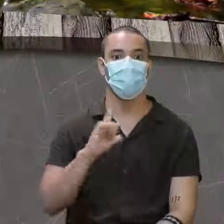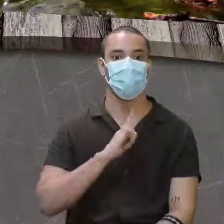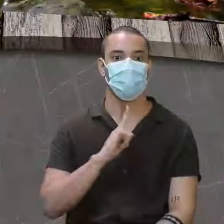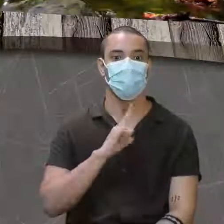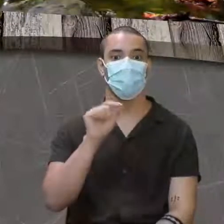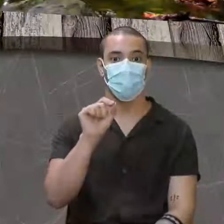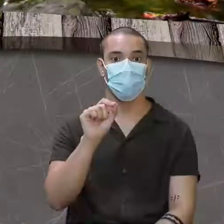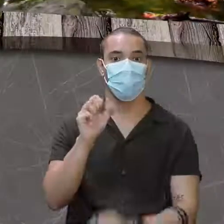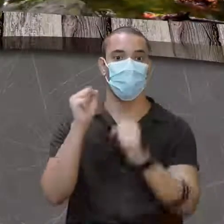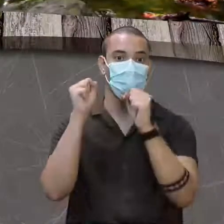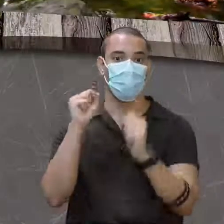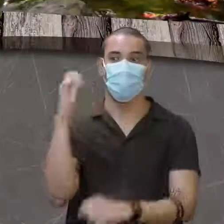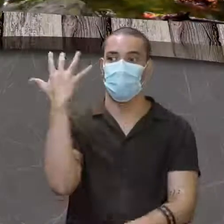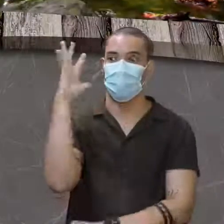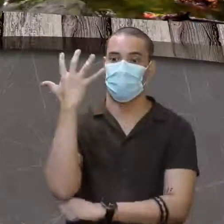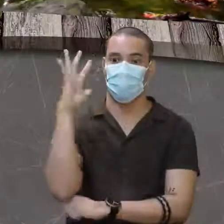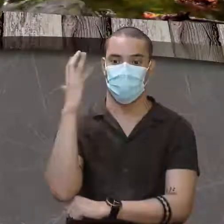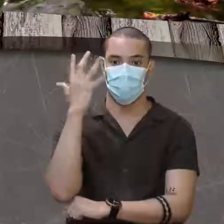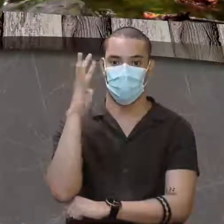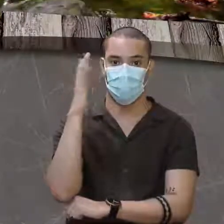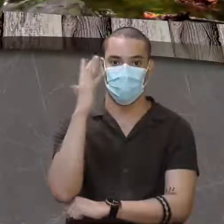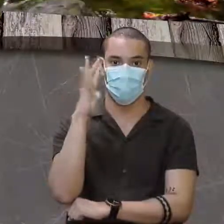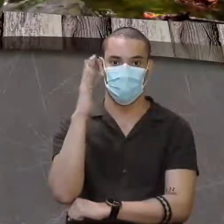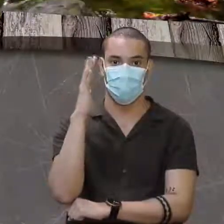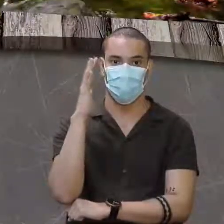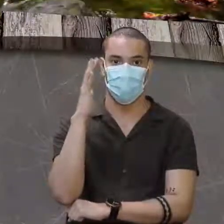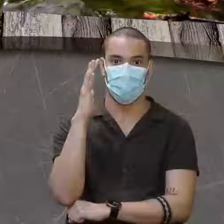derrubam, podem incidir sobre uma árvore,